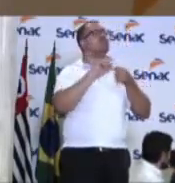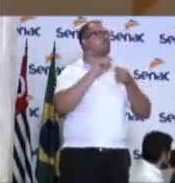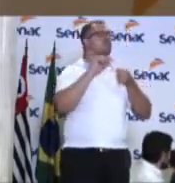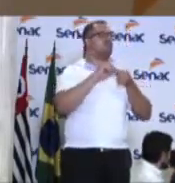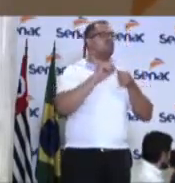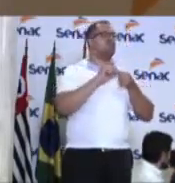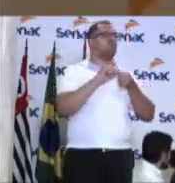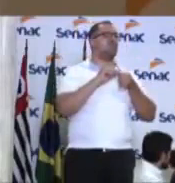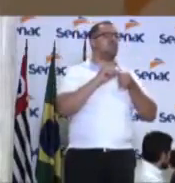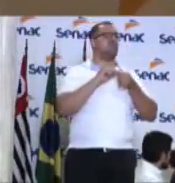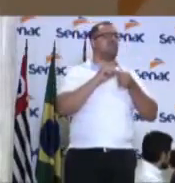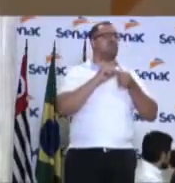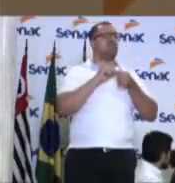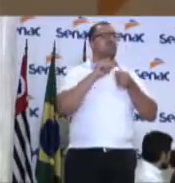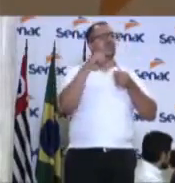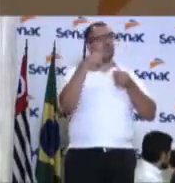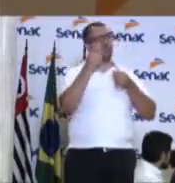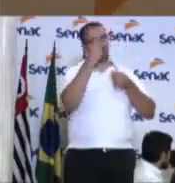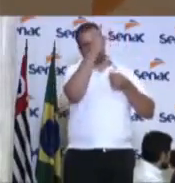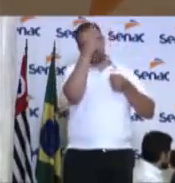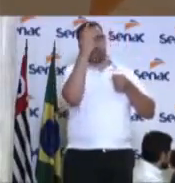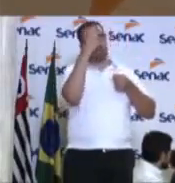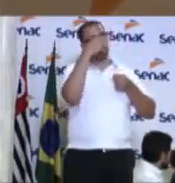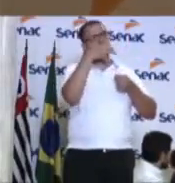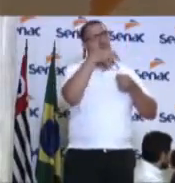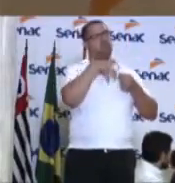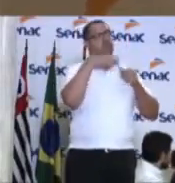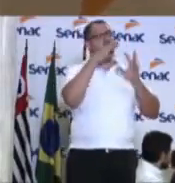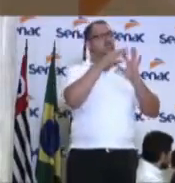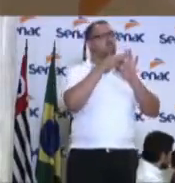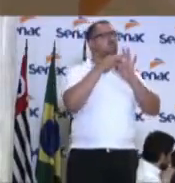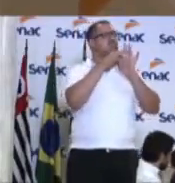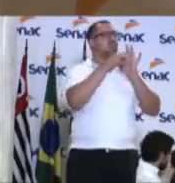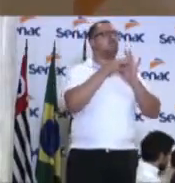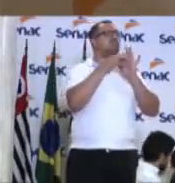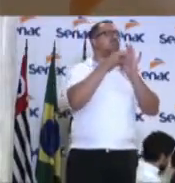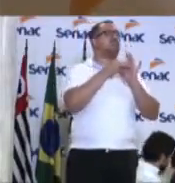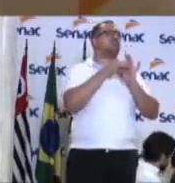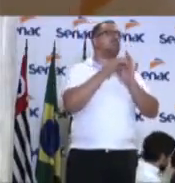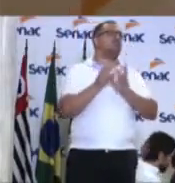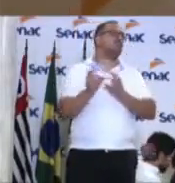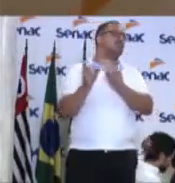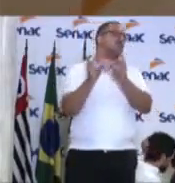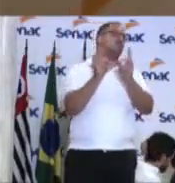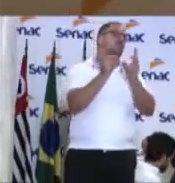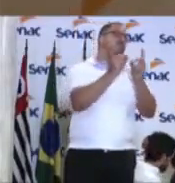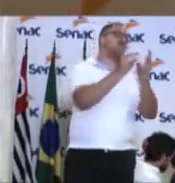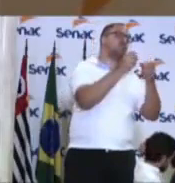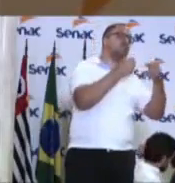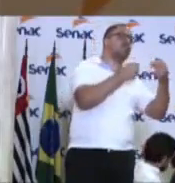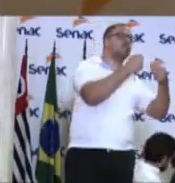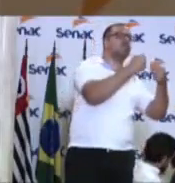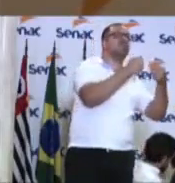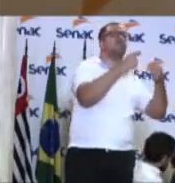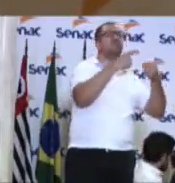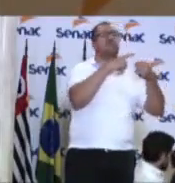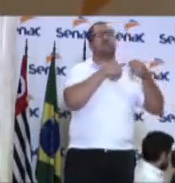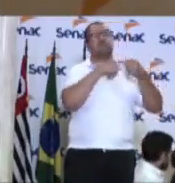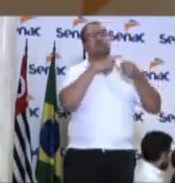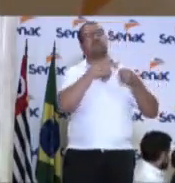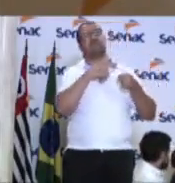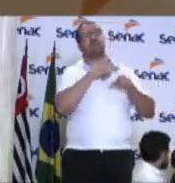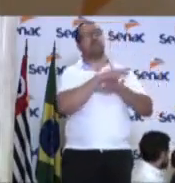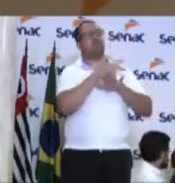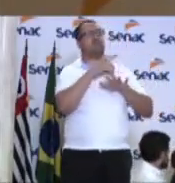gente... óbvio que algumas pessoas, principalmente mais ligadas ao mercado automobilístico, sabem os carros que vão ser lançados, sabe? Daqui a 2 meses vai lançar o Tiguan e